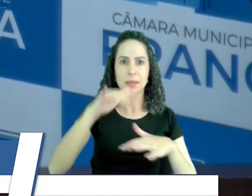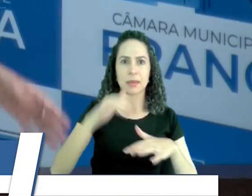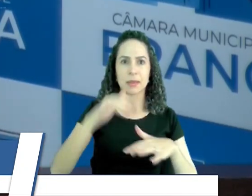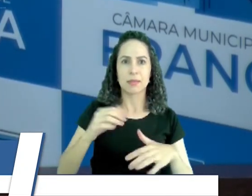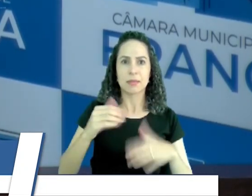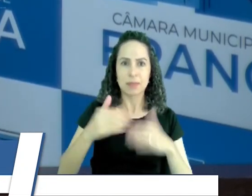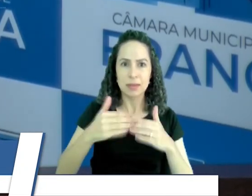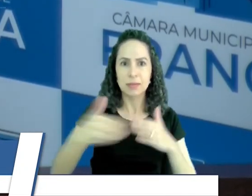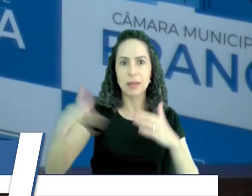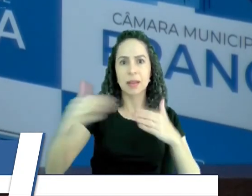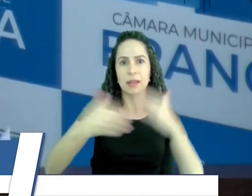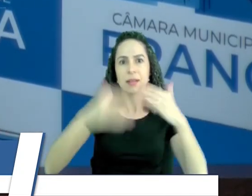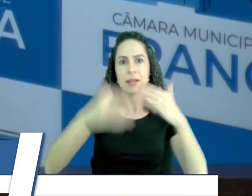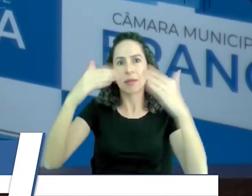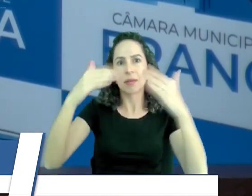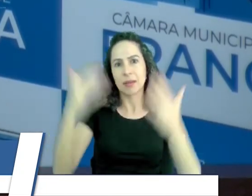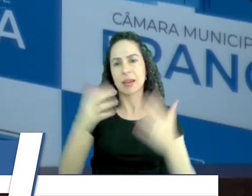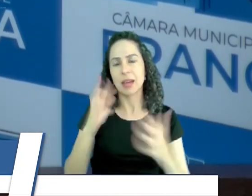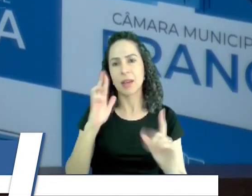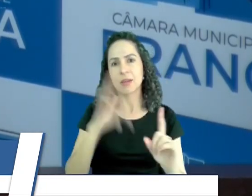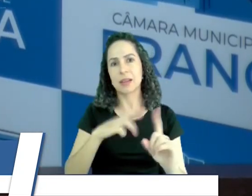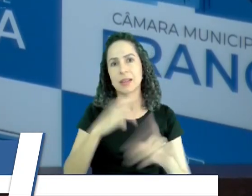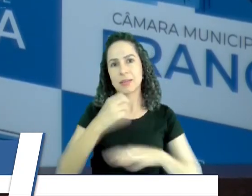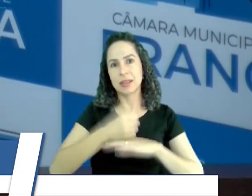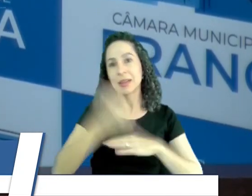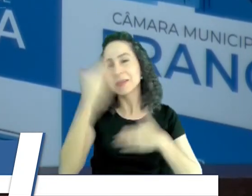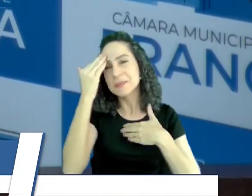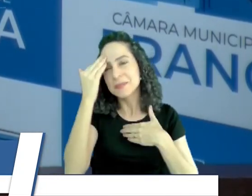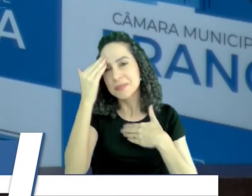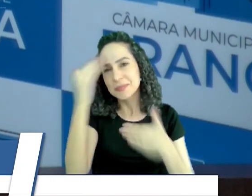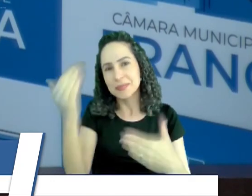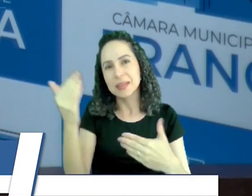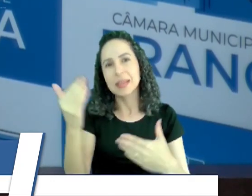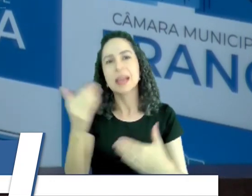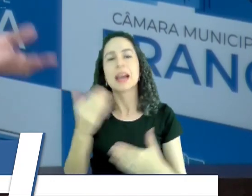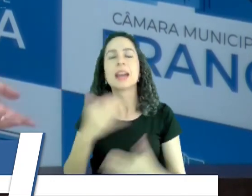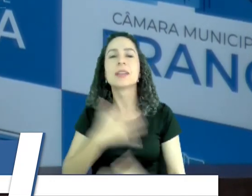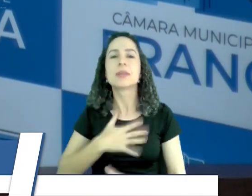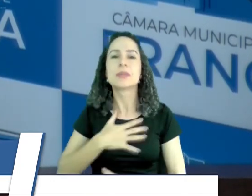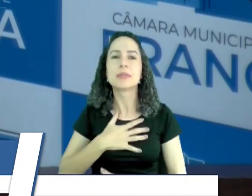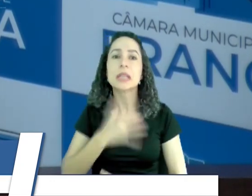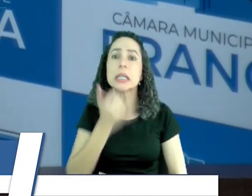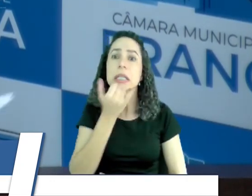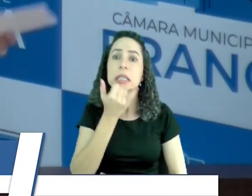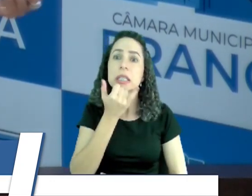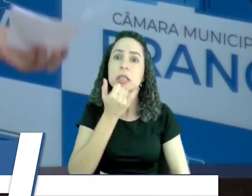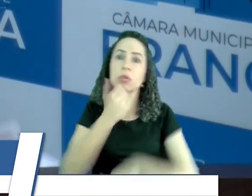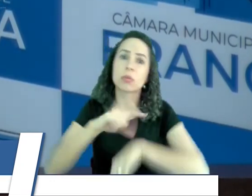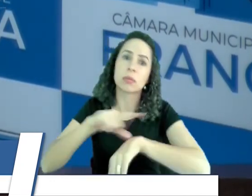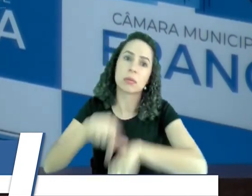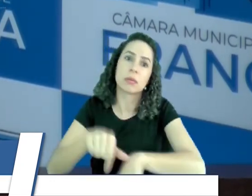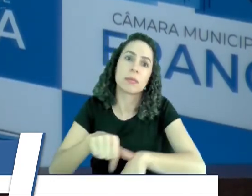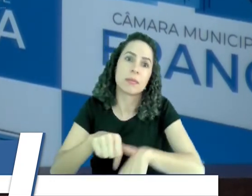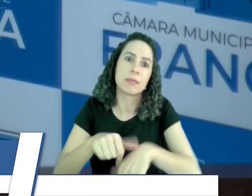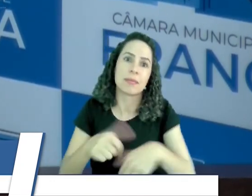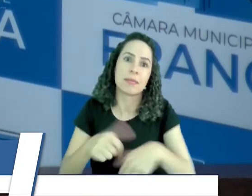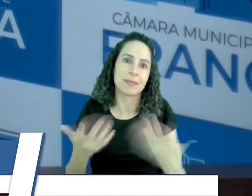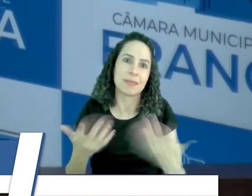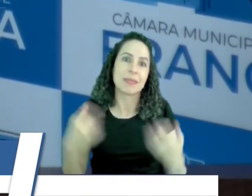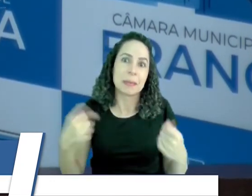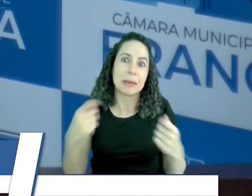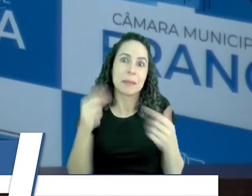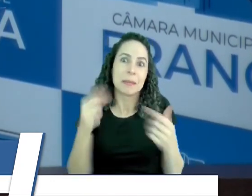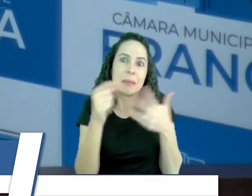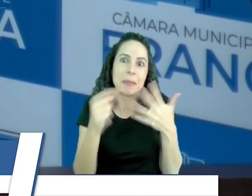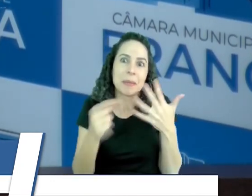e tornar a cidade ainda mais reconhecida. É isso que eu gostaria de dizer. Muito obrigada. Desculpa se passou, mas é muita coisa para